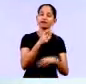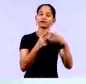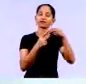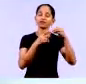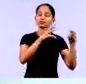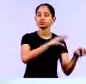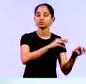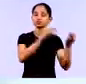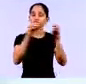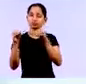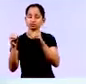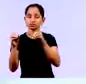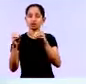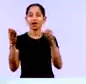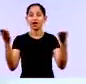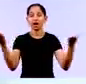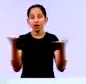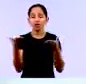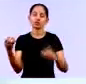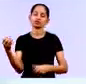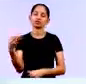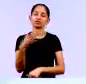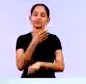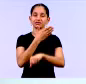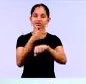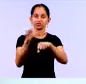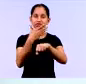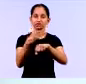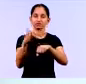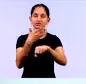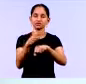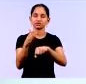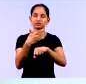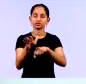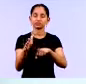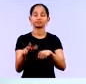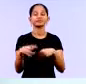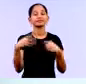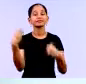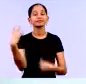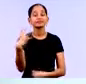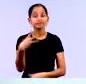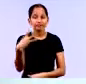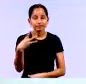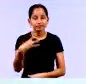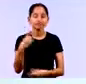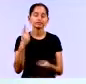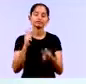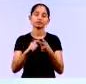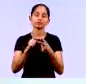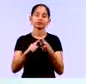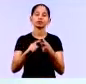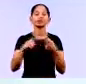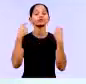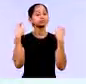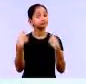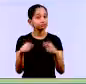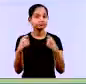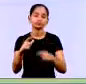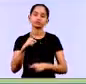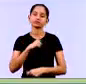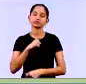para essa nova atividade, que é a atividade 3. Por quê? Porque eu vou precisar exatamente aqui,